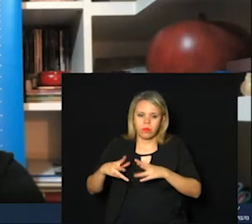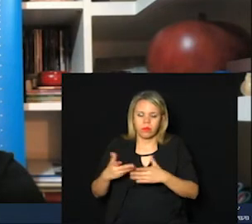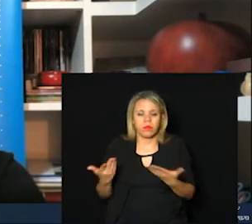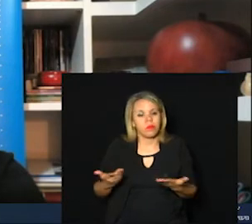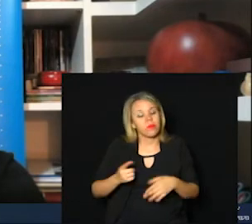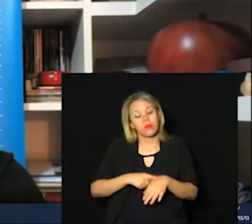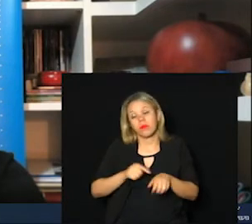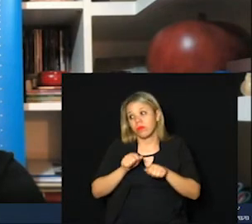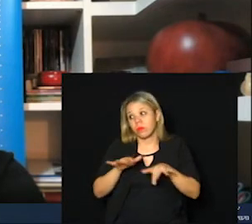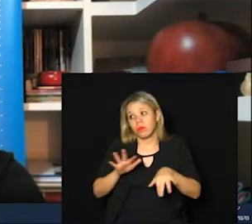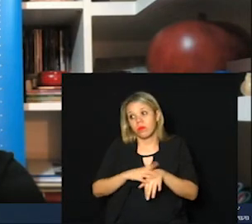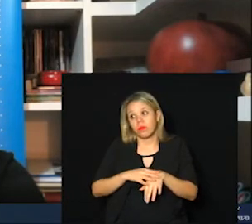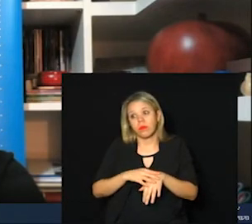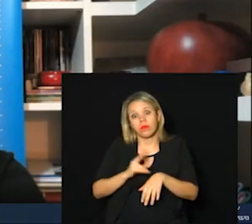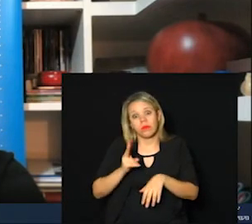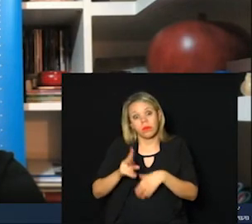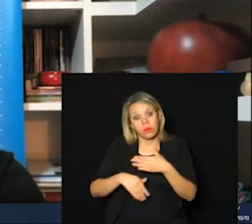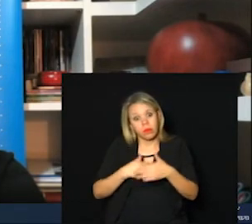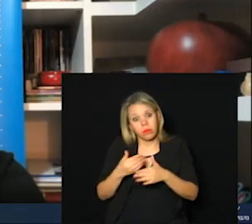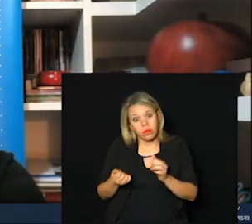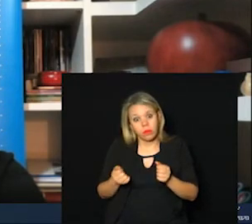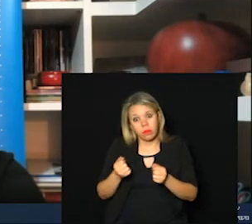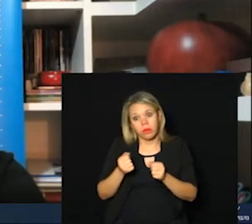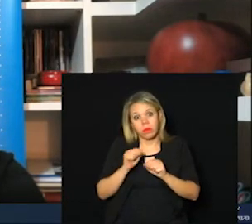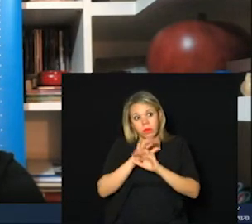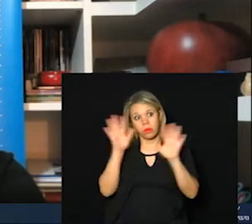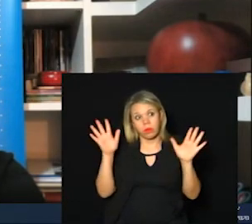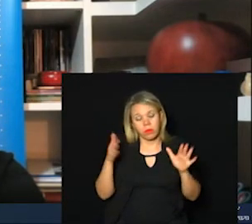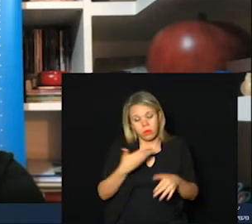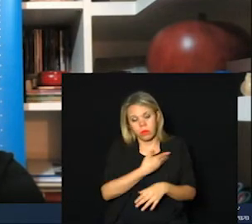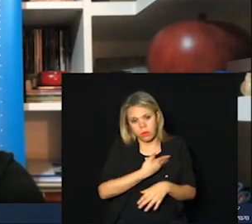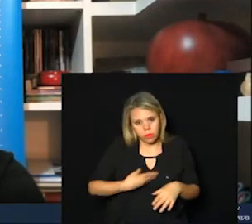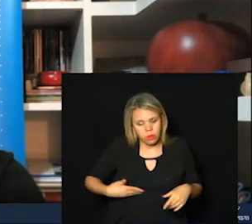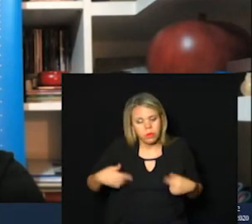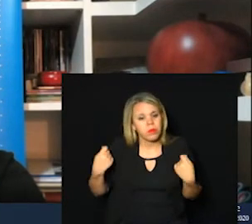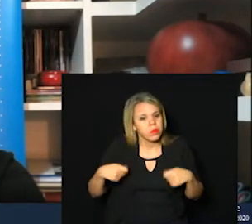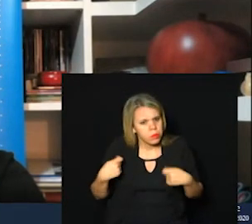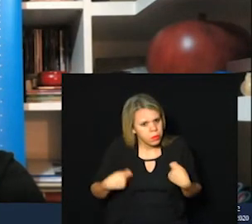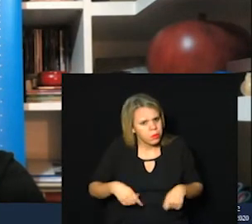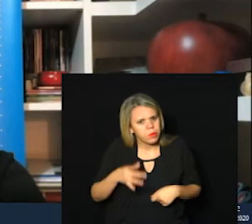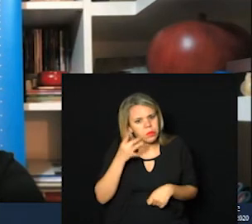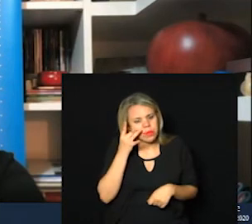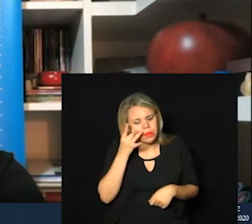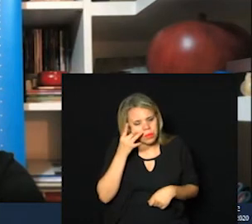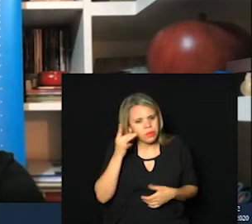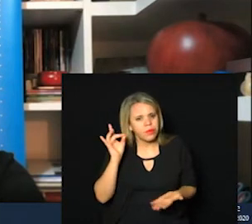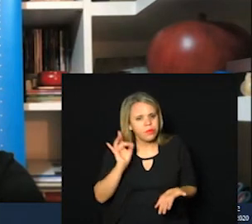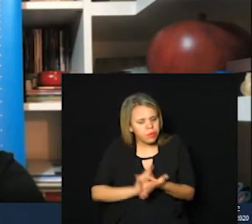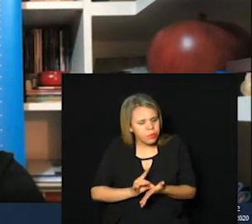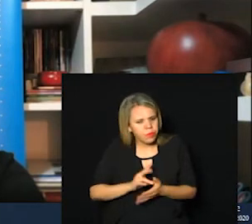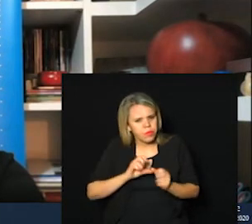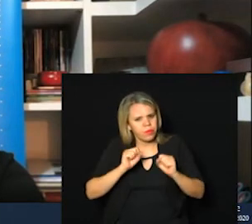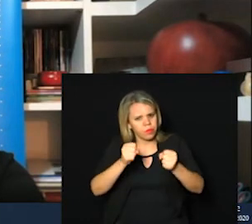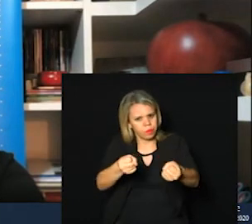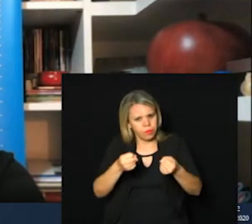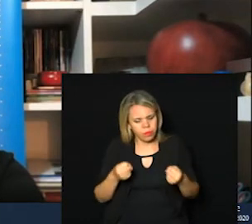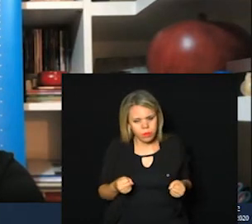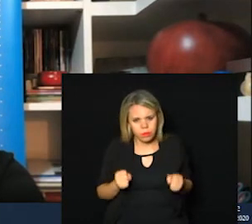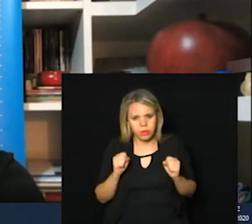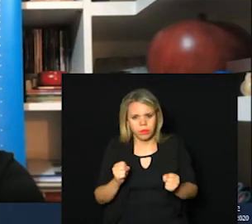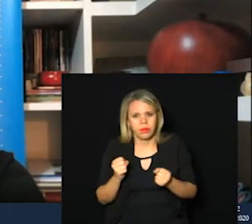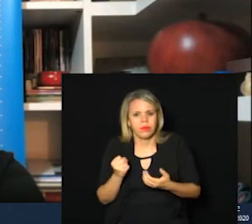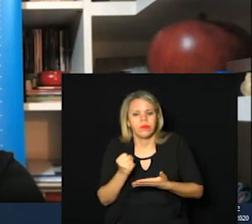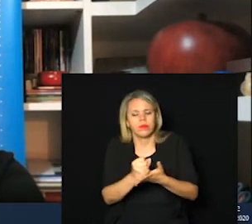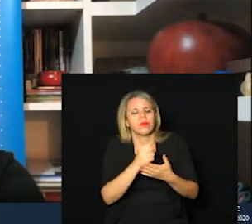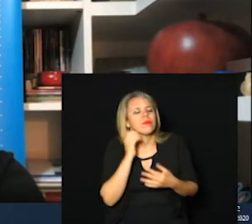de pandemia, isso fica cada vez mais evidente, que o Estado precisa estar presente de forma muito forte para poder socorrer